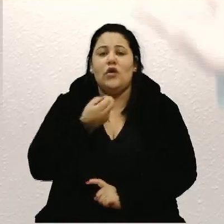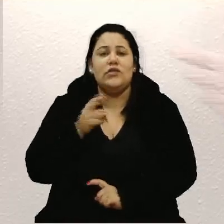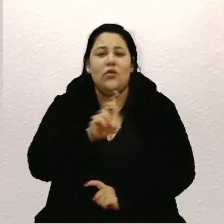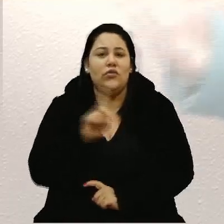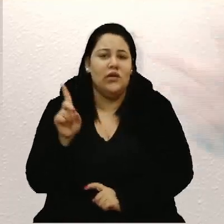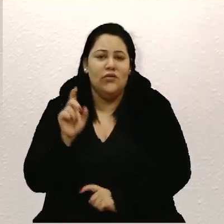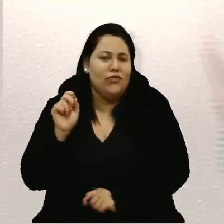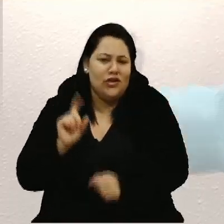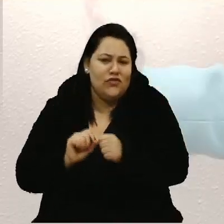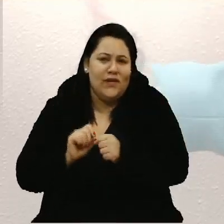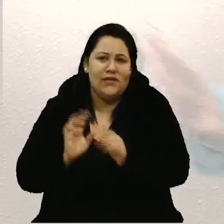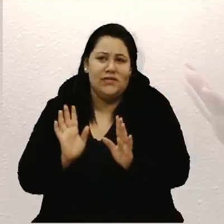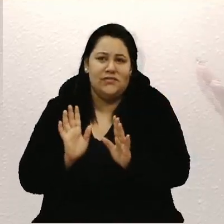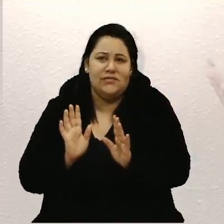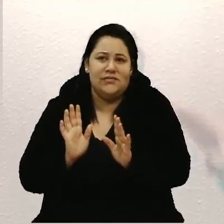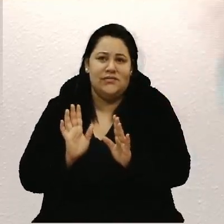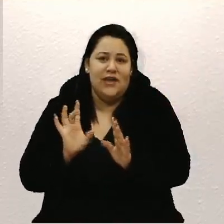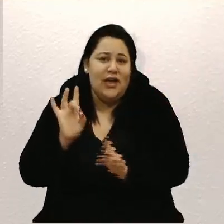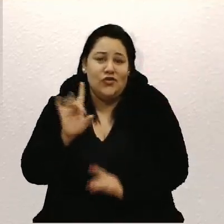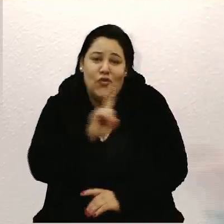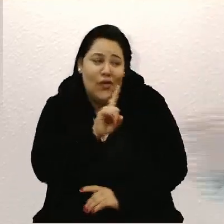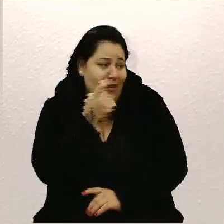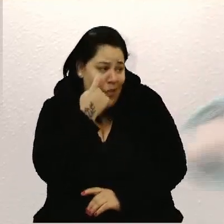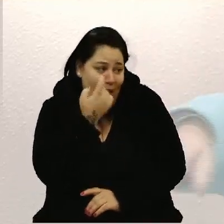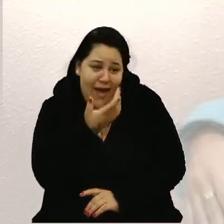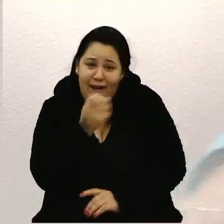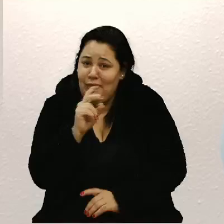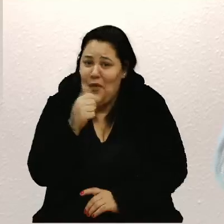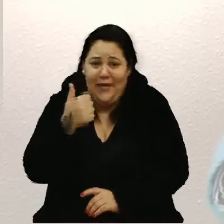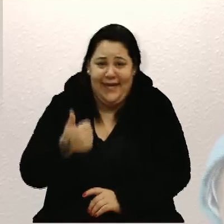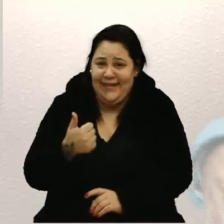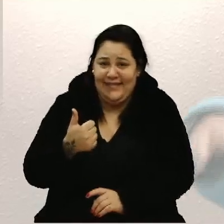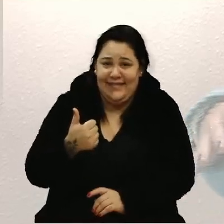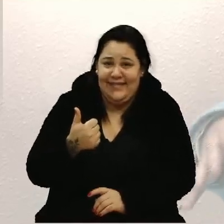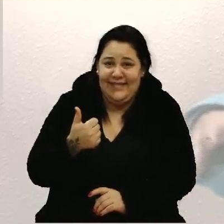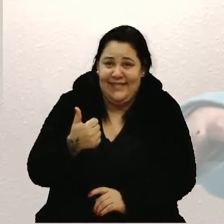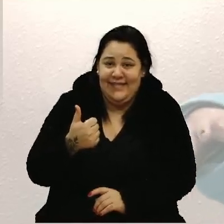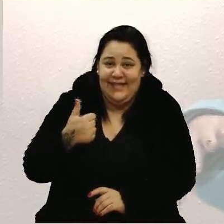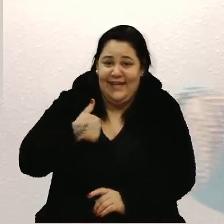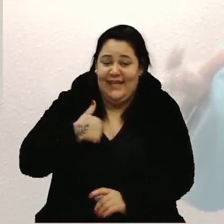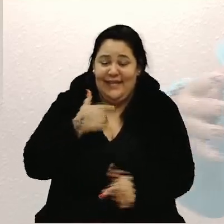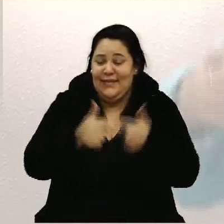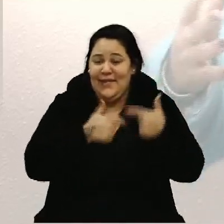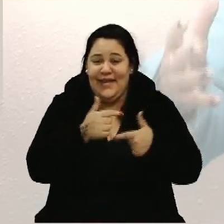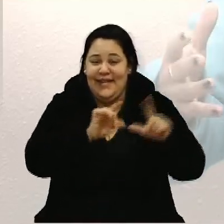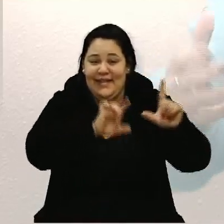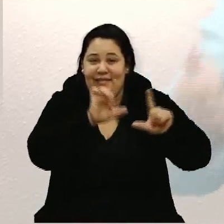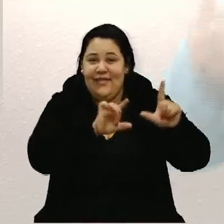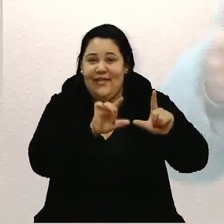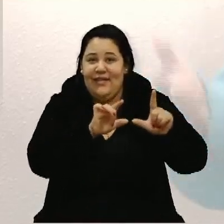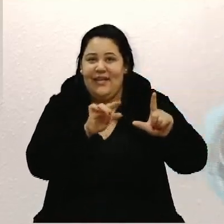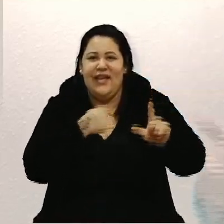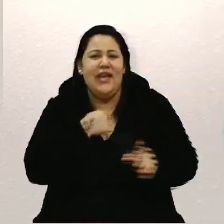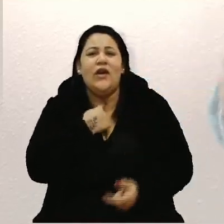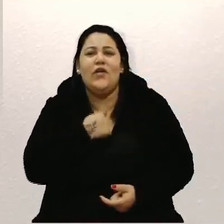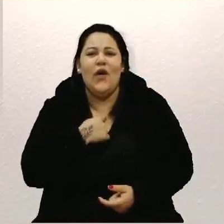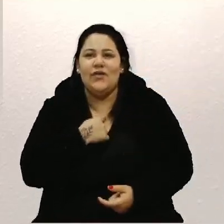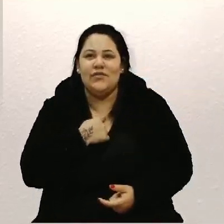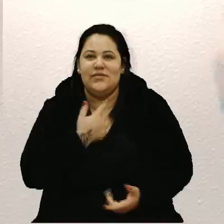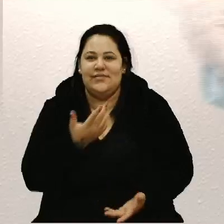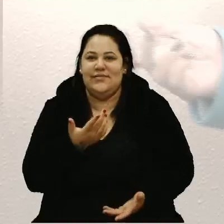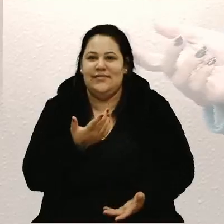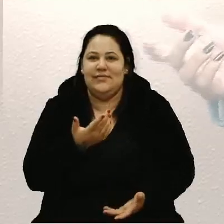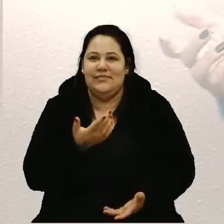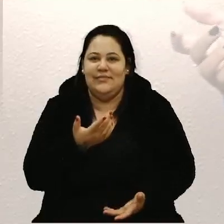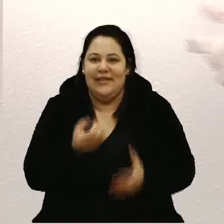enfim, só não assistir, tá tudo certo, tem várias... Né? Eu que trabalhei em TV há muito tempo, quando alguém dizia, não gosto, gente, criaram um